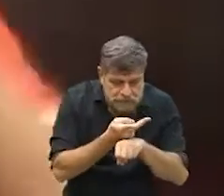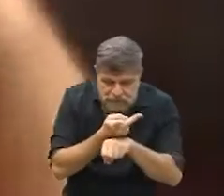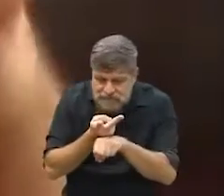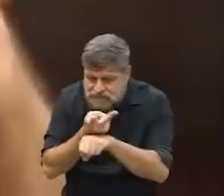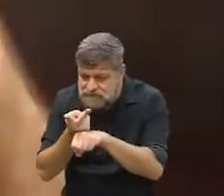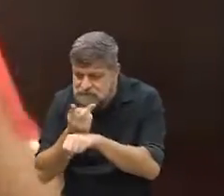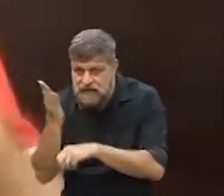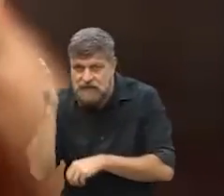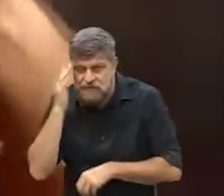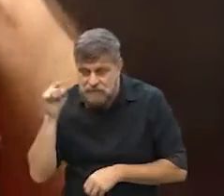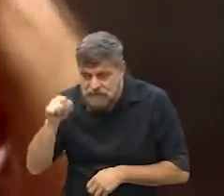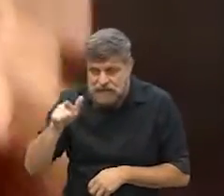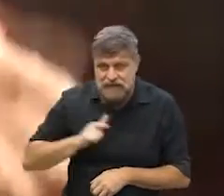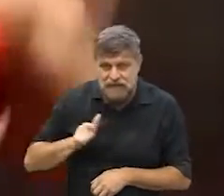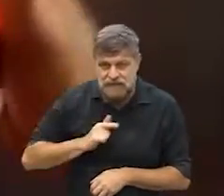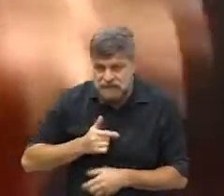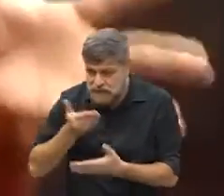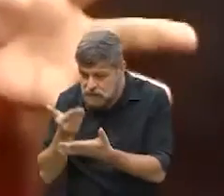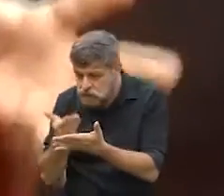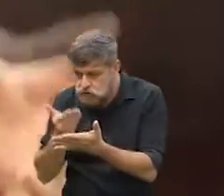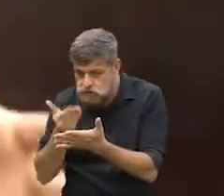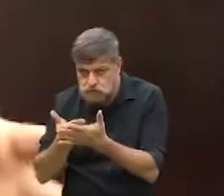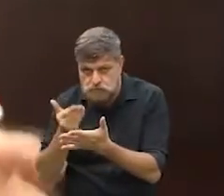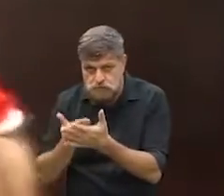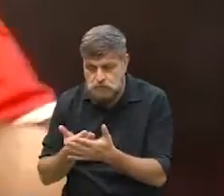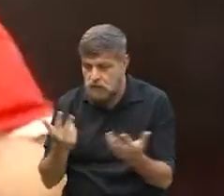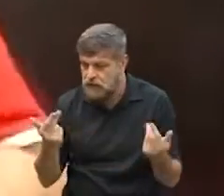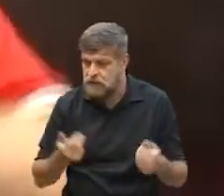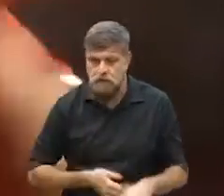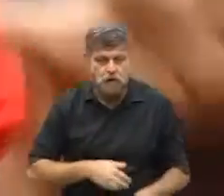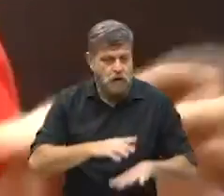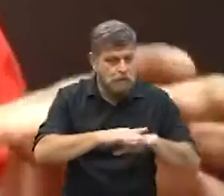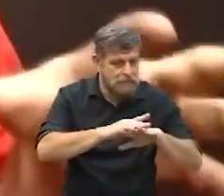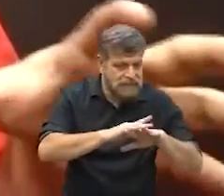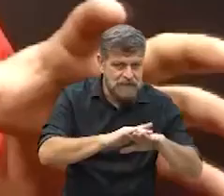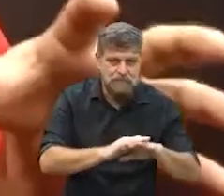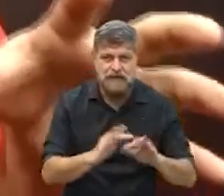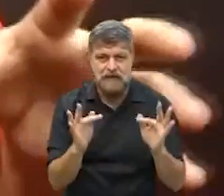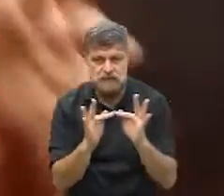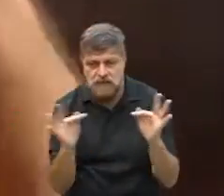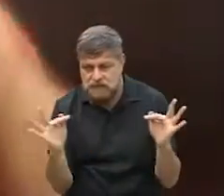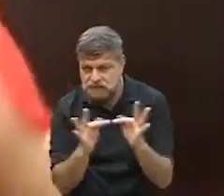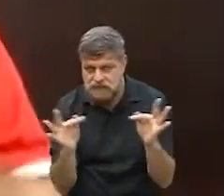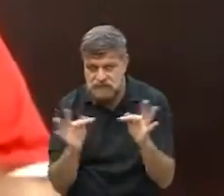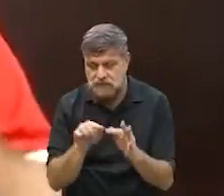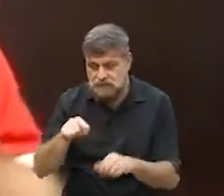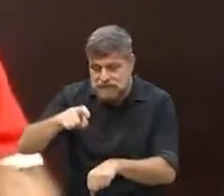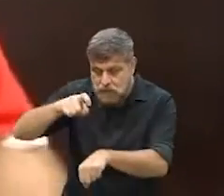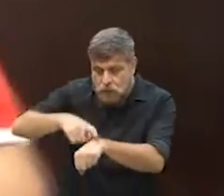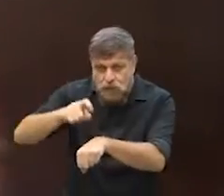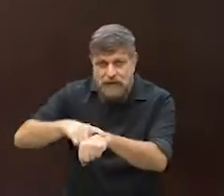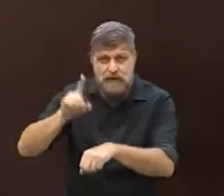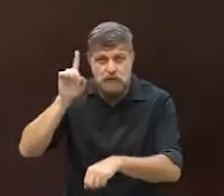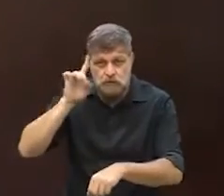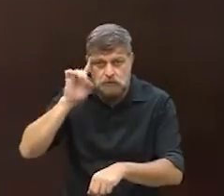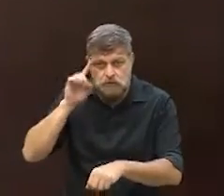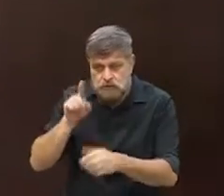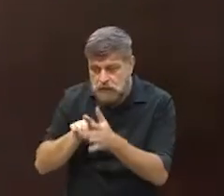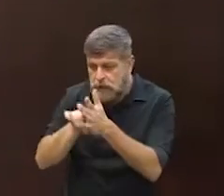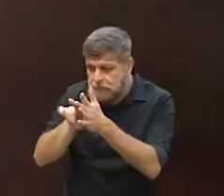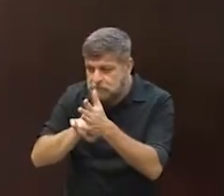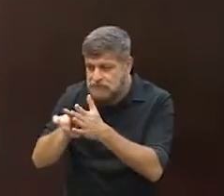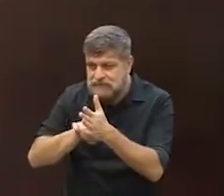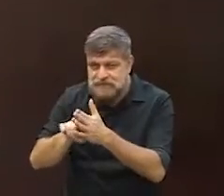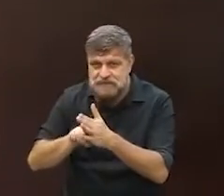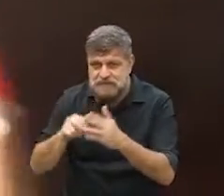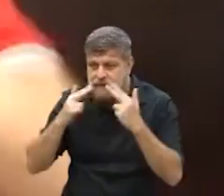e saiba que elas necessitam de um espaço de estudo tal qual matemática e física. Que você tem um horário rotineiro de ir atrás